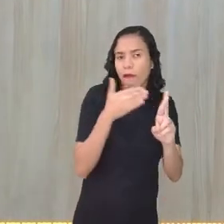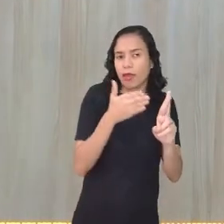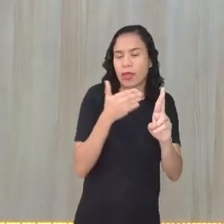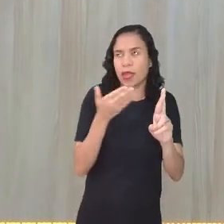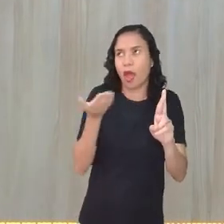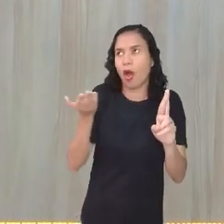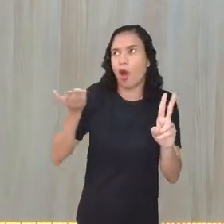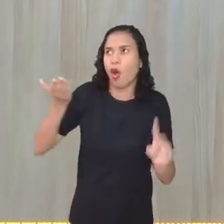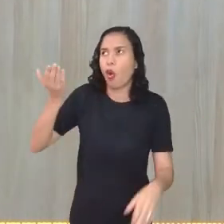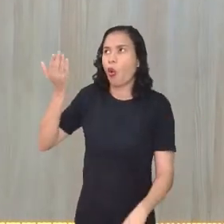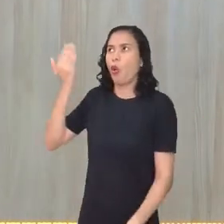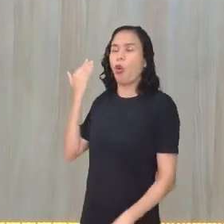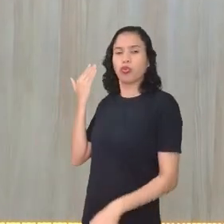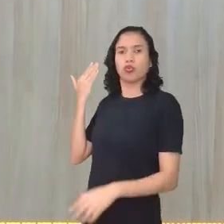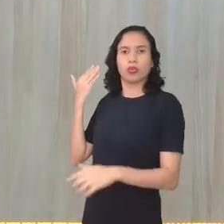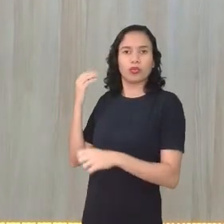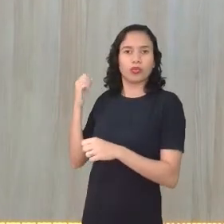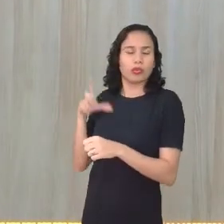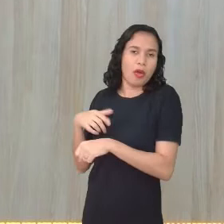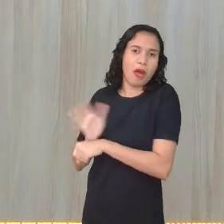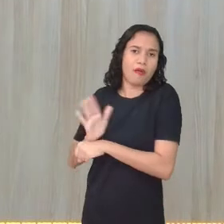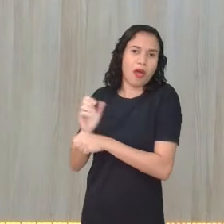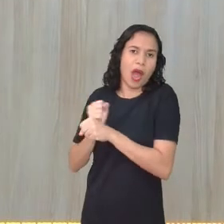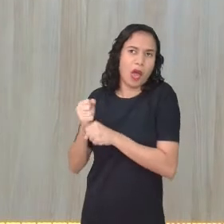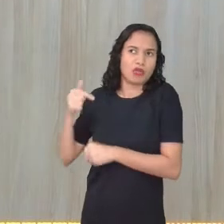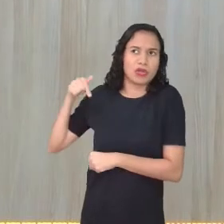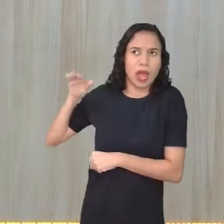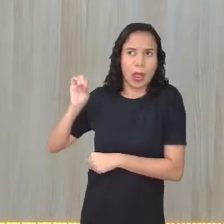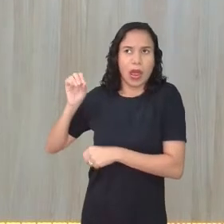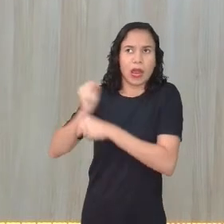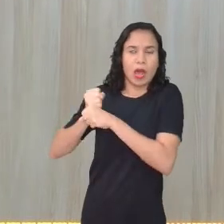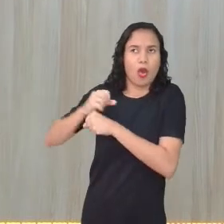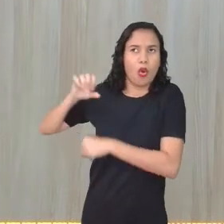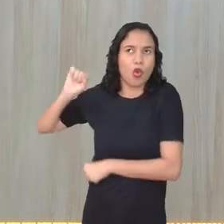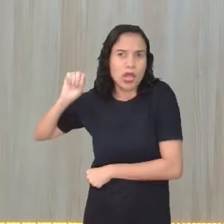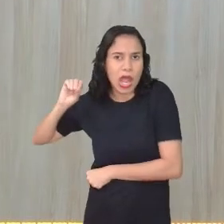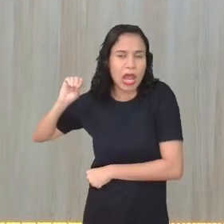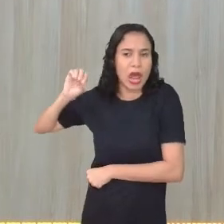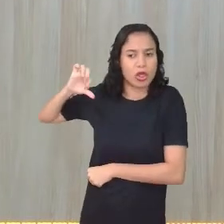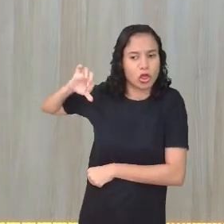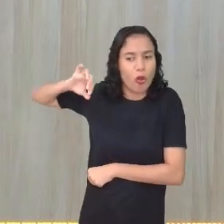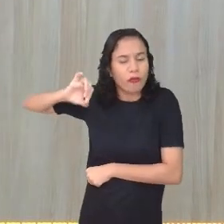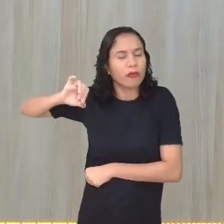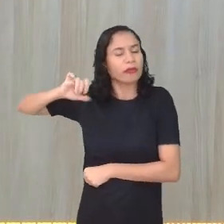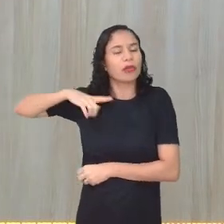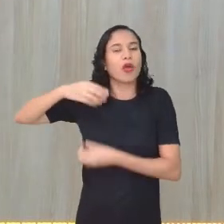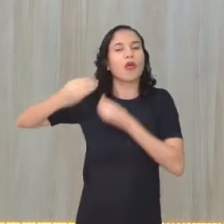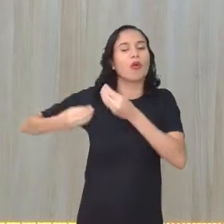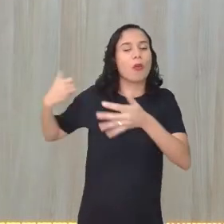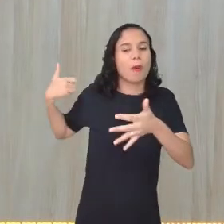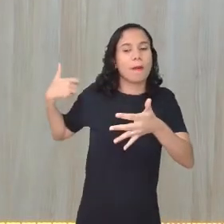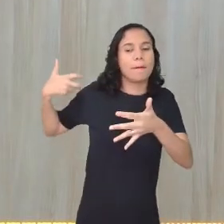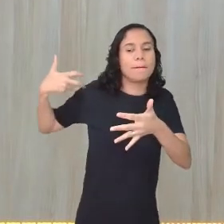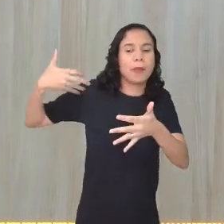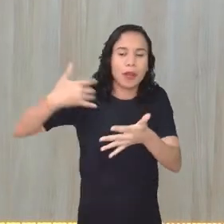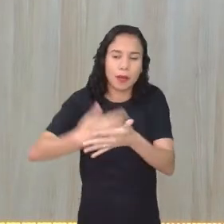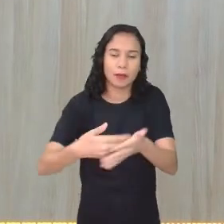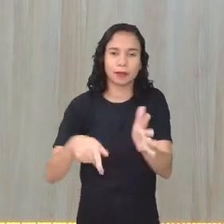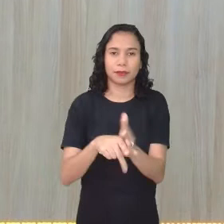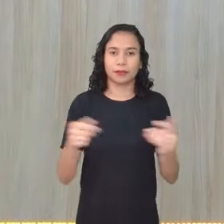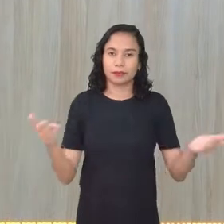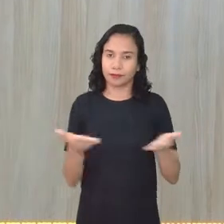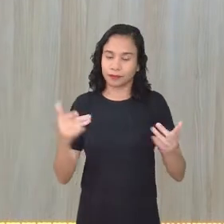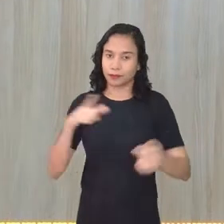que foi produzido lá na década de 70, de 80, de 90 e fazer esse caminho para chegar no meu super-herói de